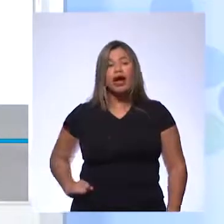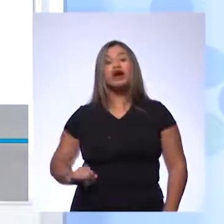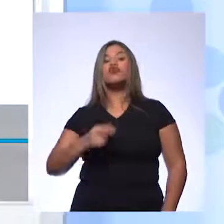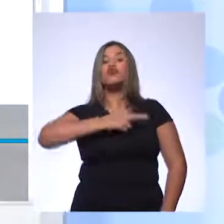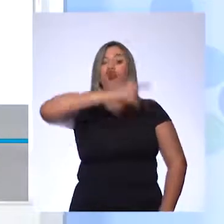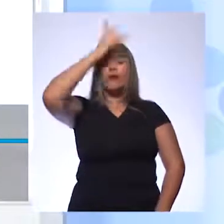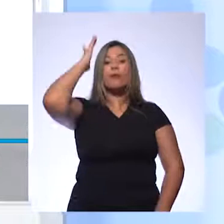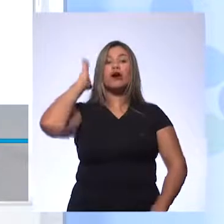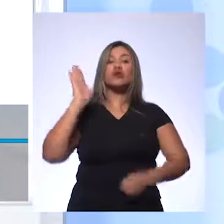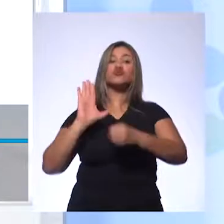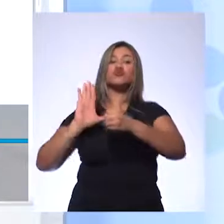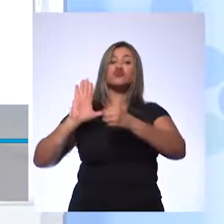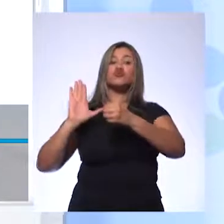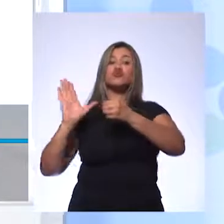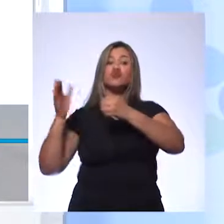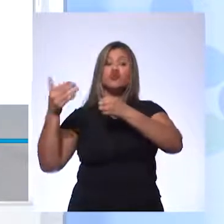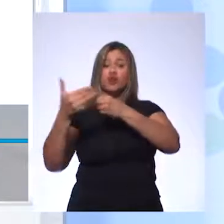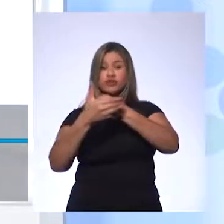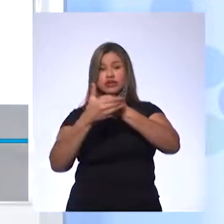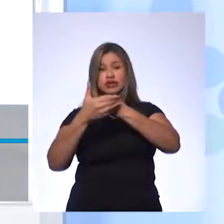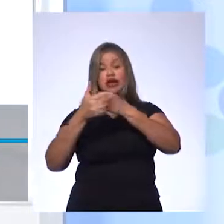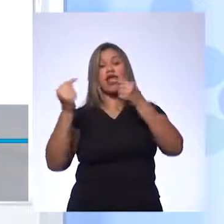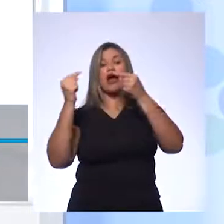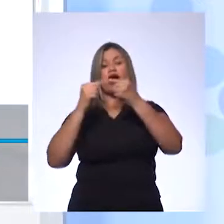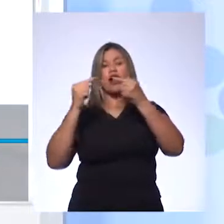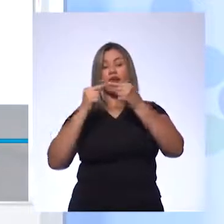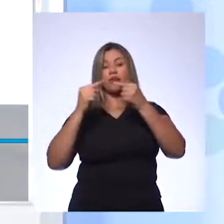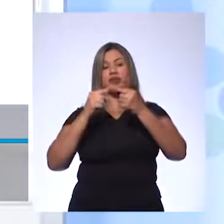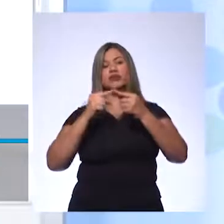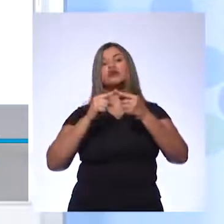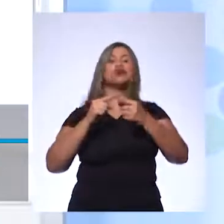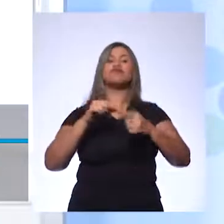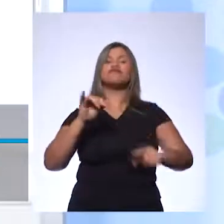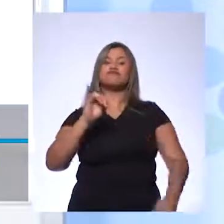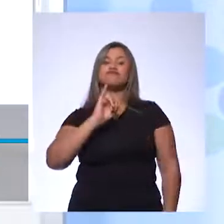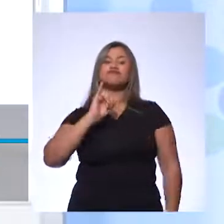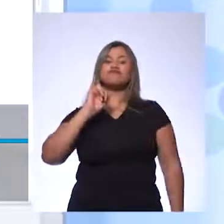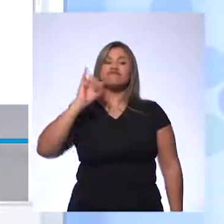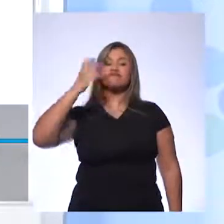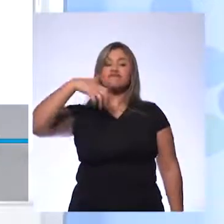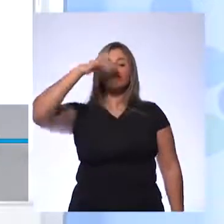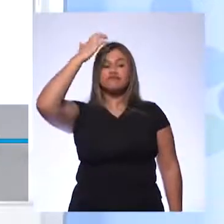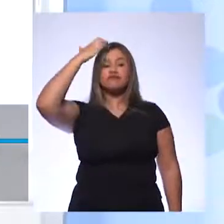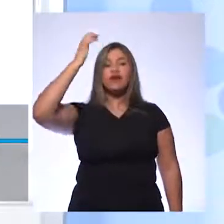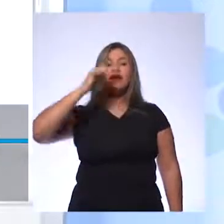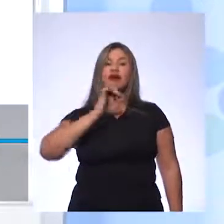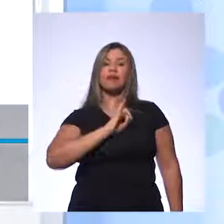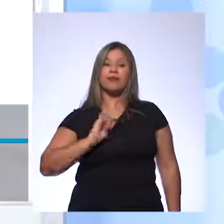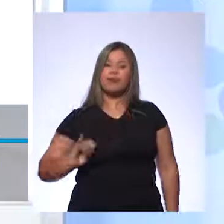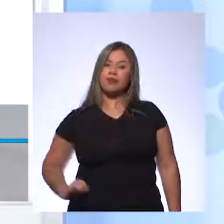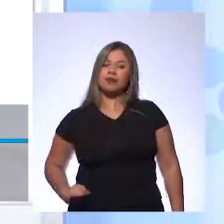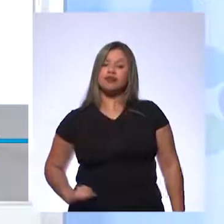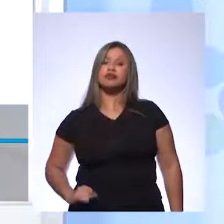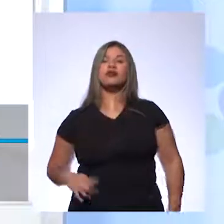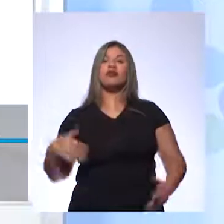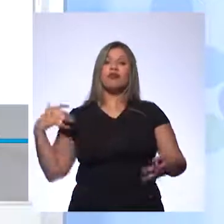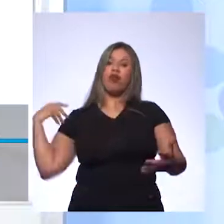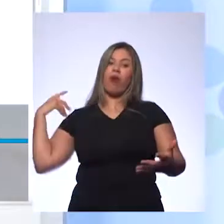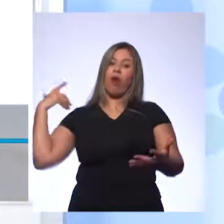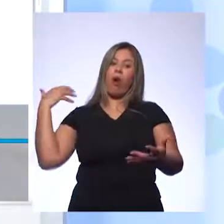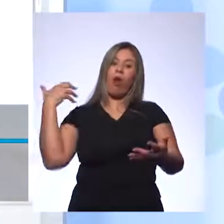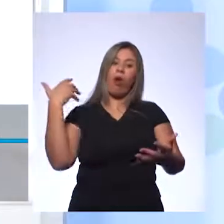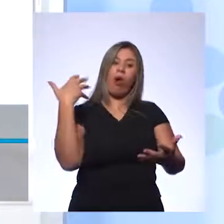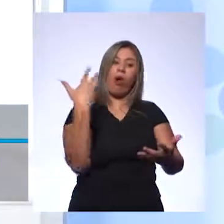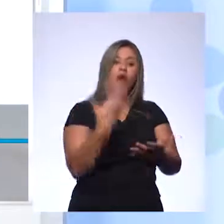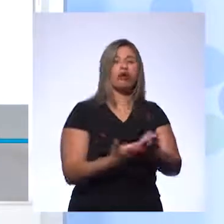e pessoal o feudalismo depois ele vai de tarde toda a lógica capitalista que chega até os tempos de hoje é por isso que nós